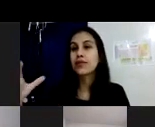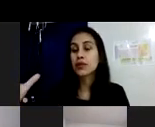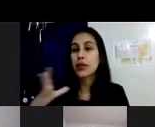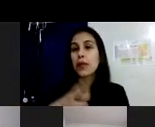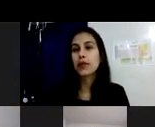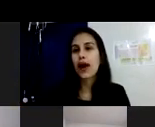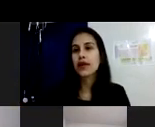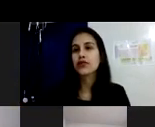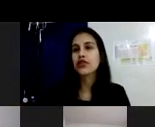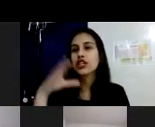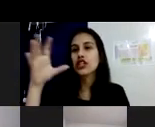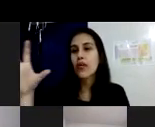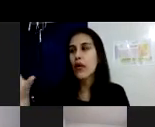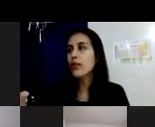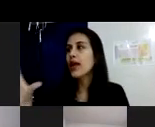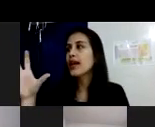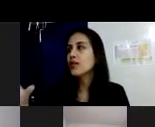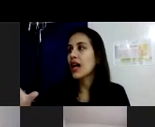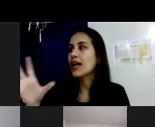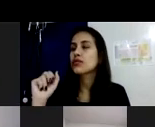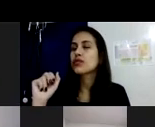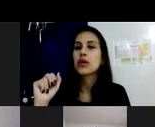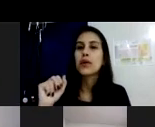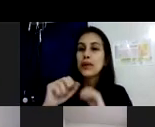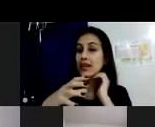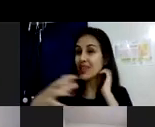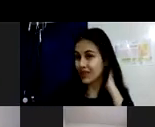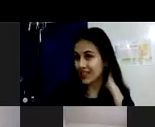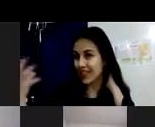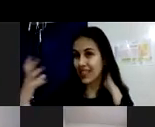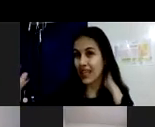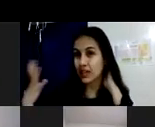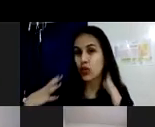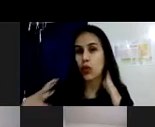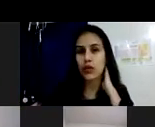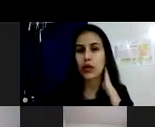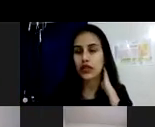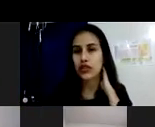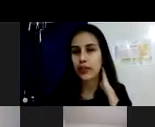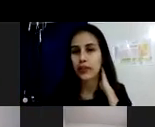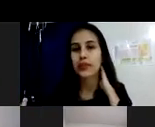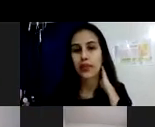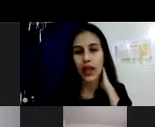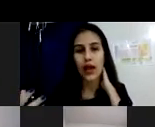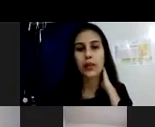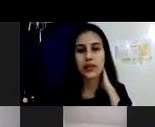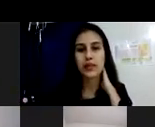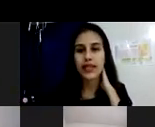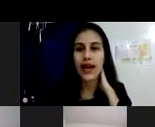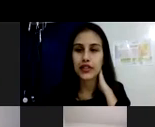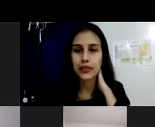beber água no próprio quarto, para deixar o copo lá do lado, para ele não ter esse risco à noite? É